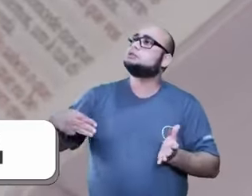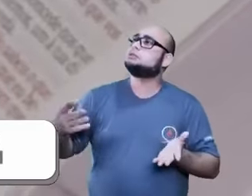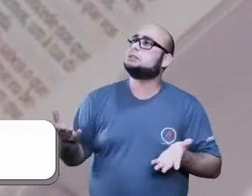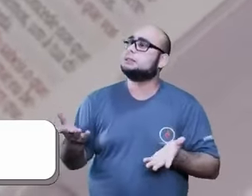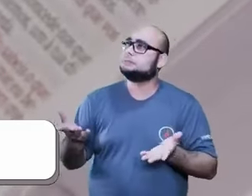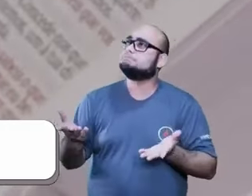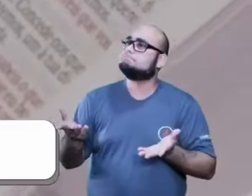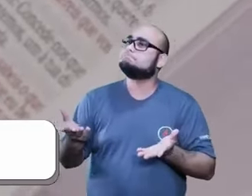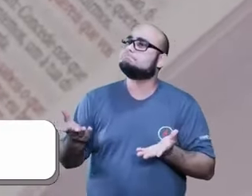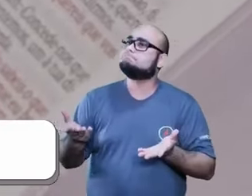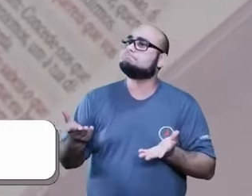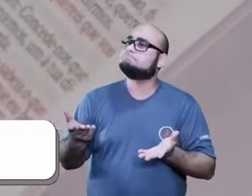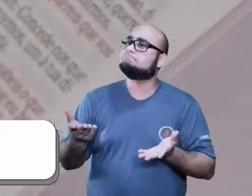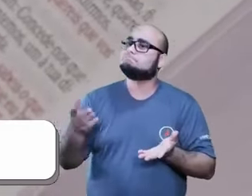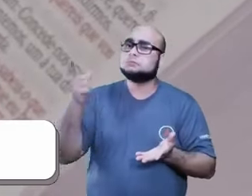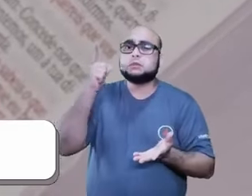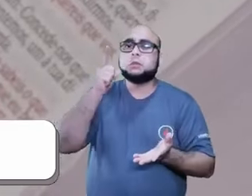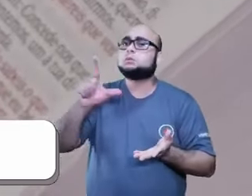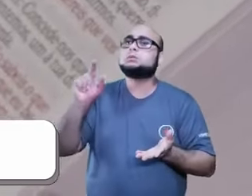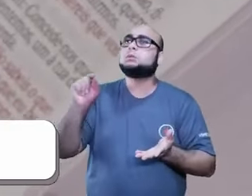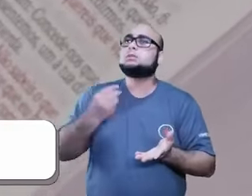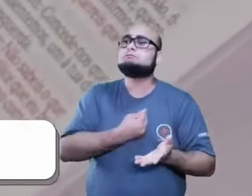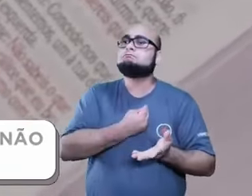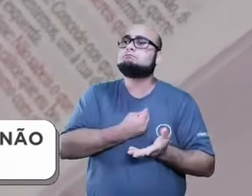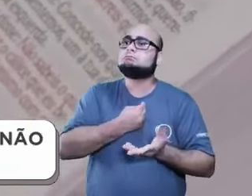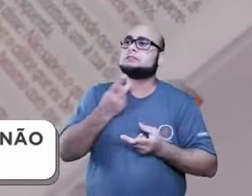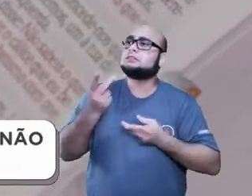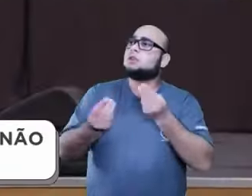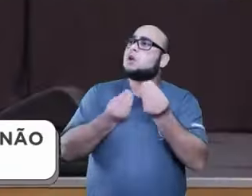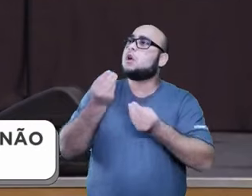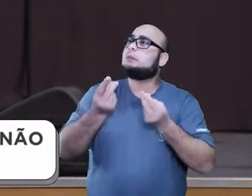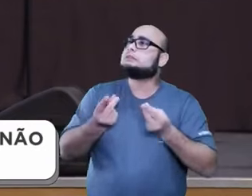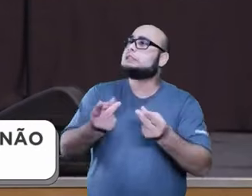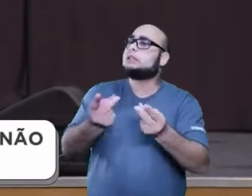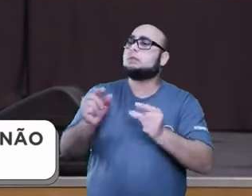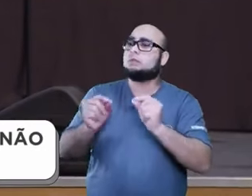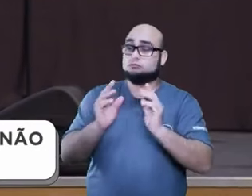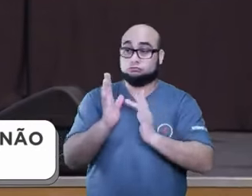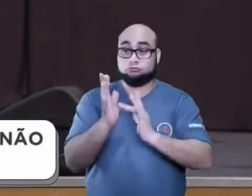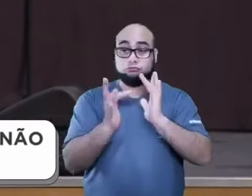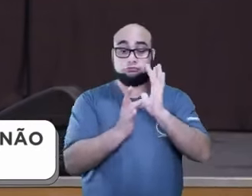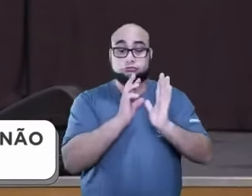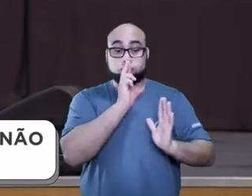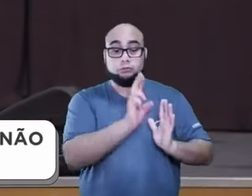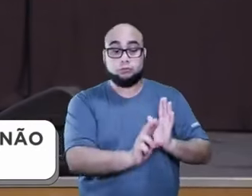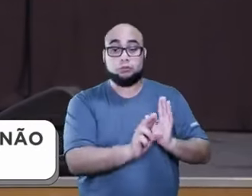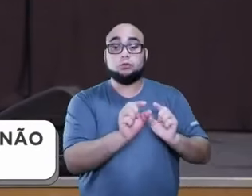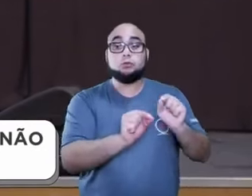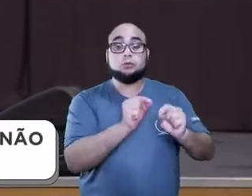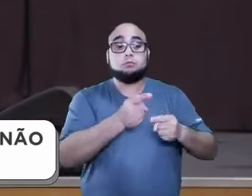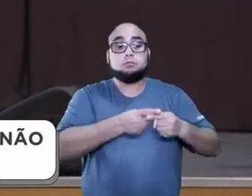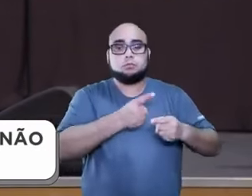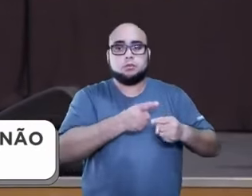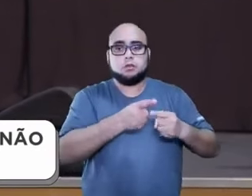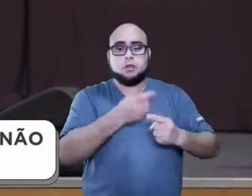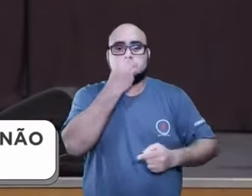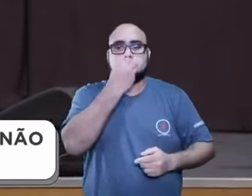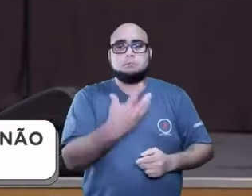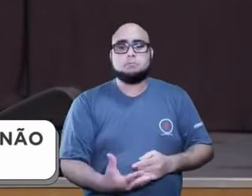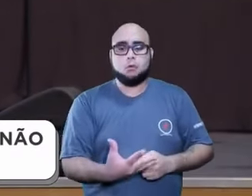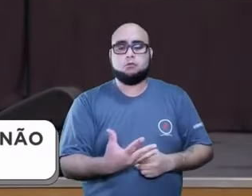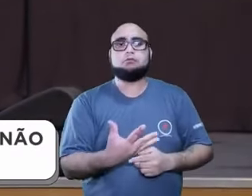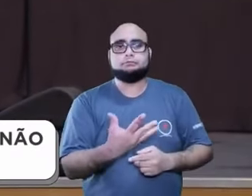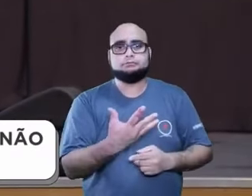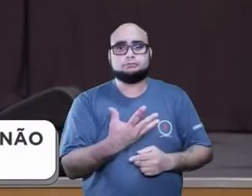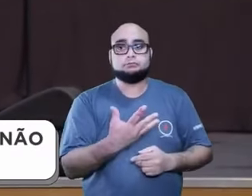farei para herdar a vida eterna? E Jesus lhe disse: por que me chamas bom? Ninguém é bom, senão